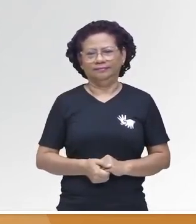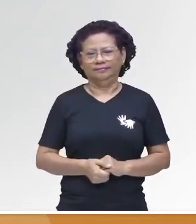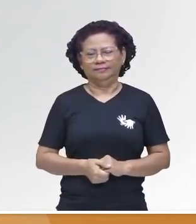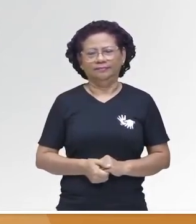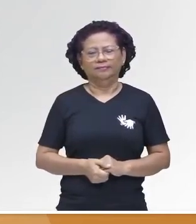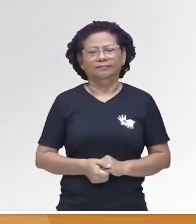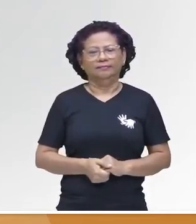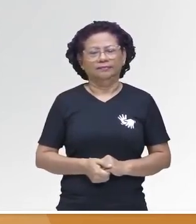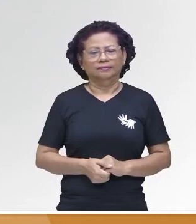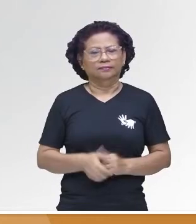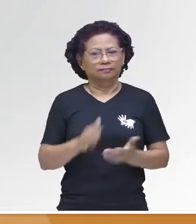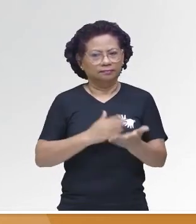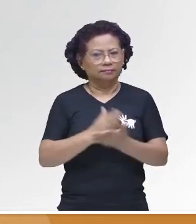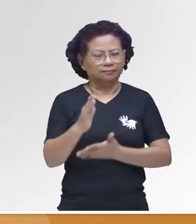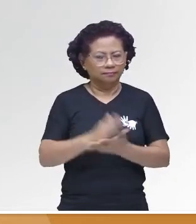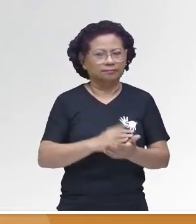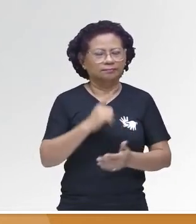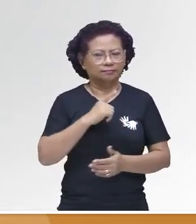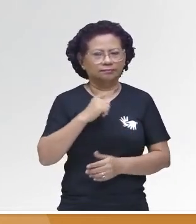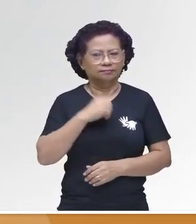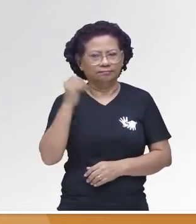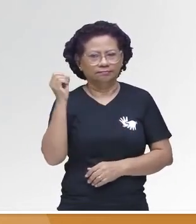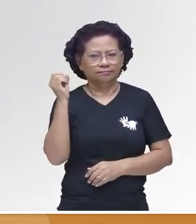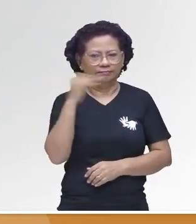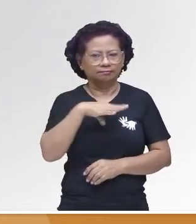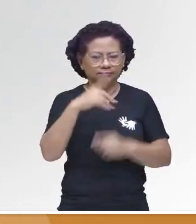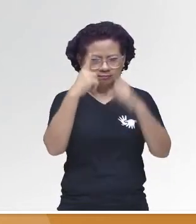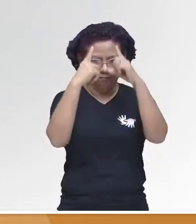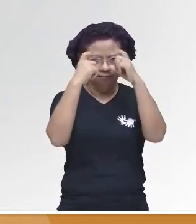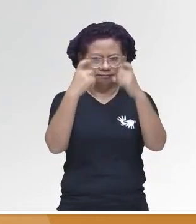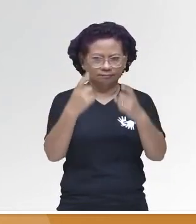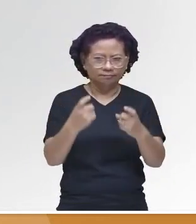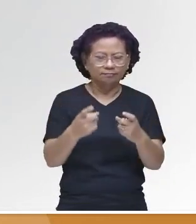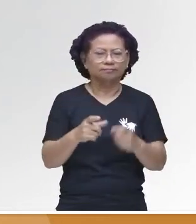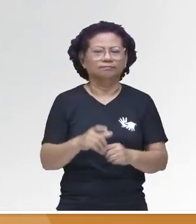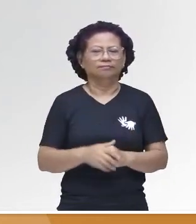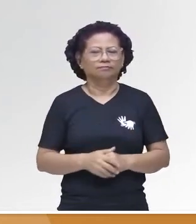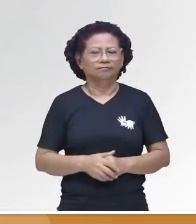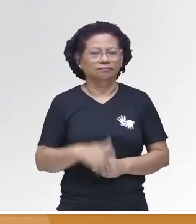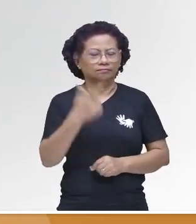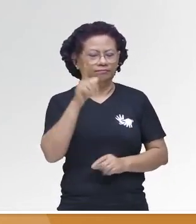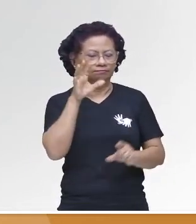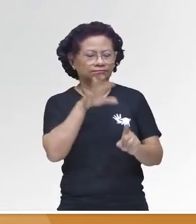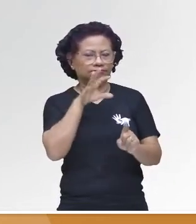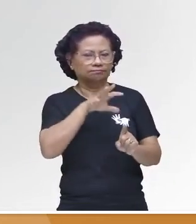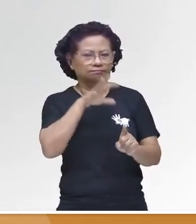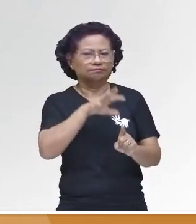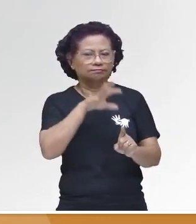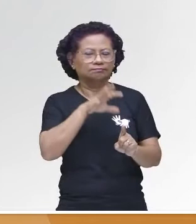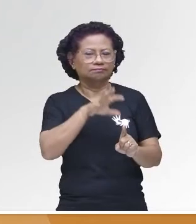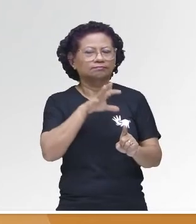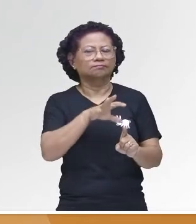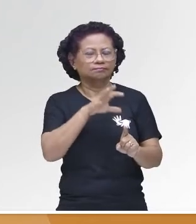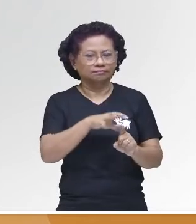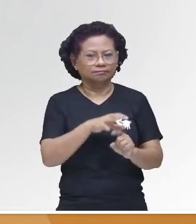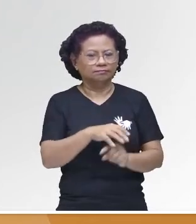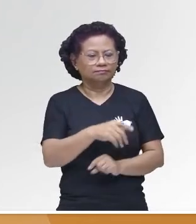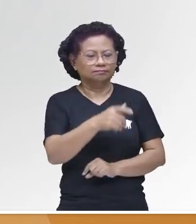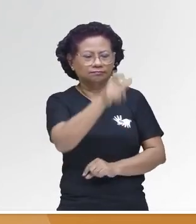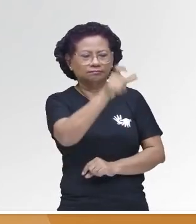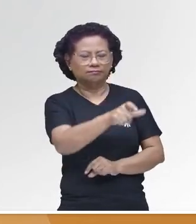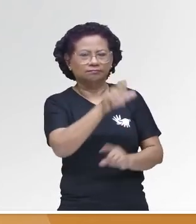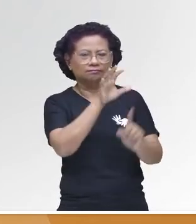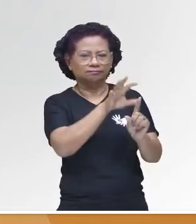vezes com violência, às vezes de forma de convencimento, que no meu entendimento é a melhor forma, e muitas vezes também da forma